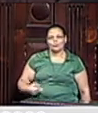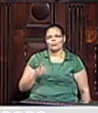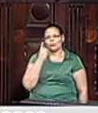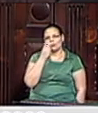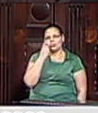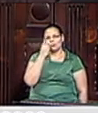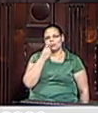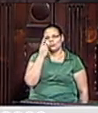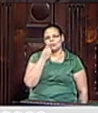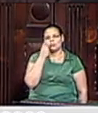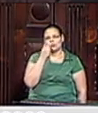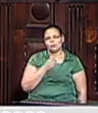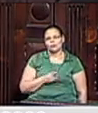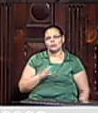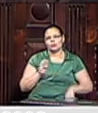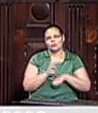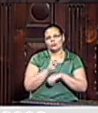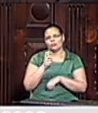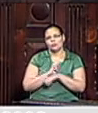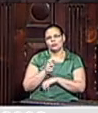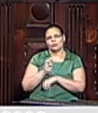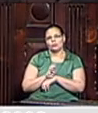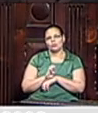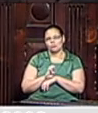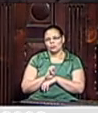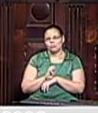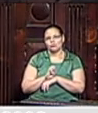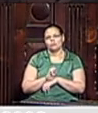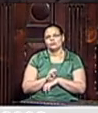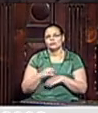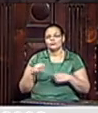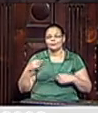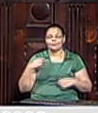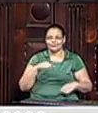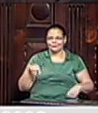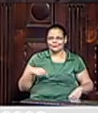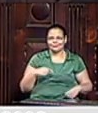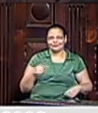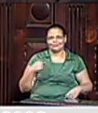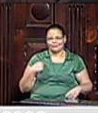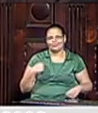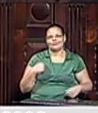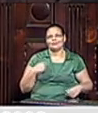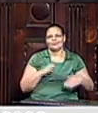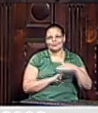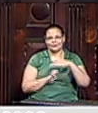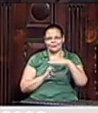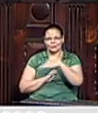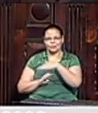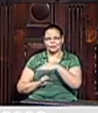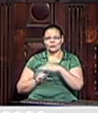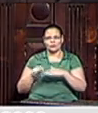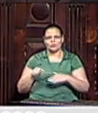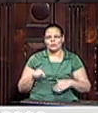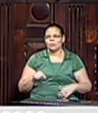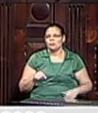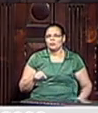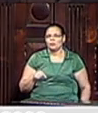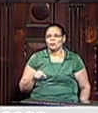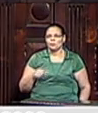deputados estaduais. Chegamos ao ponto onde as nossas instituições estão